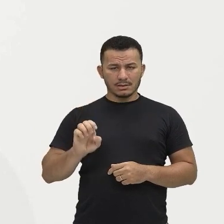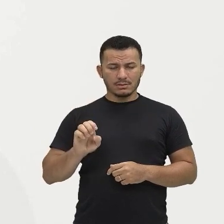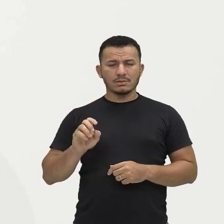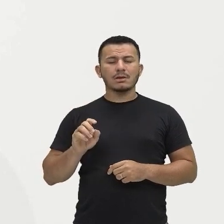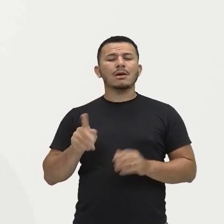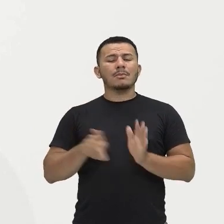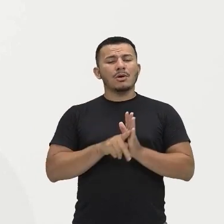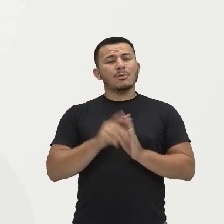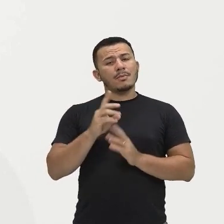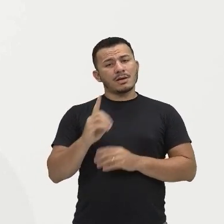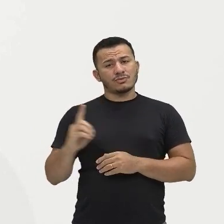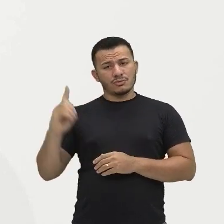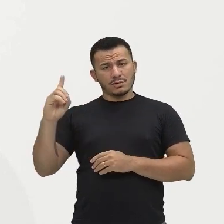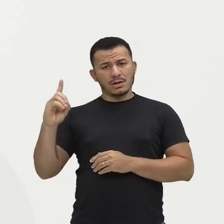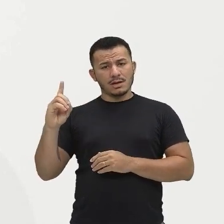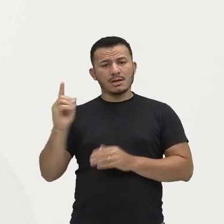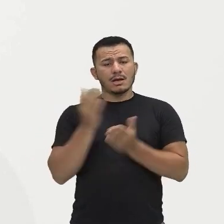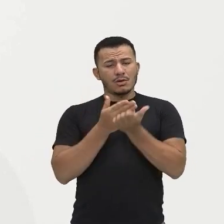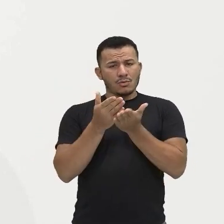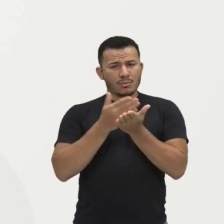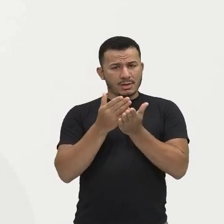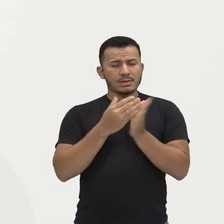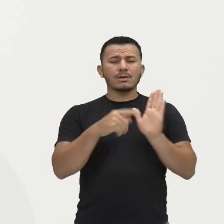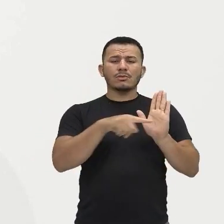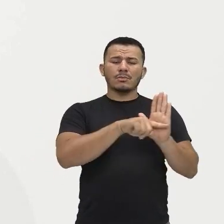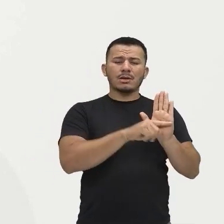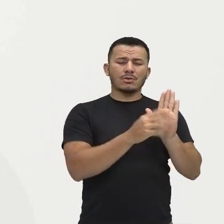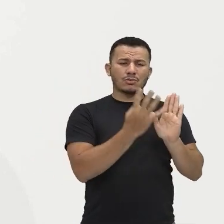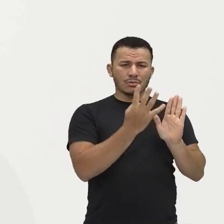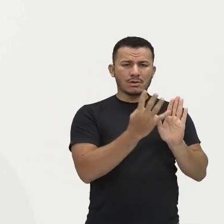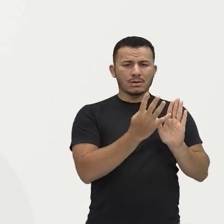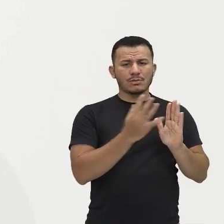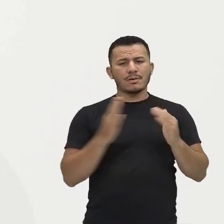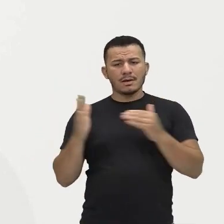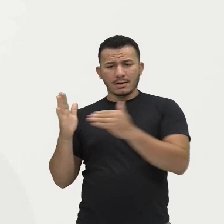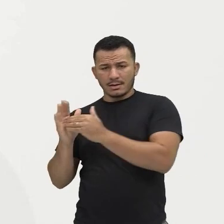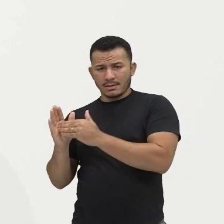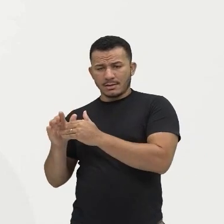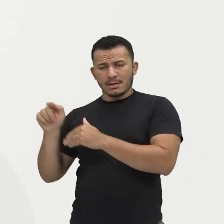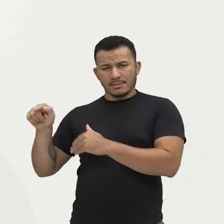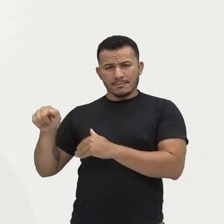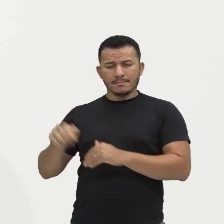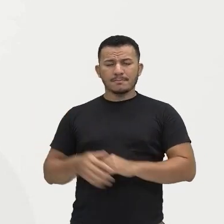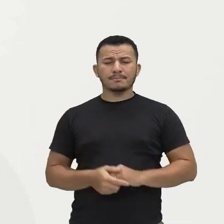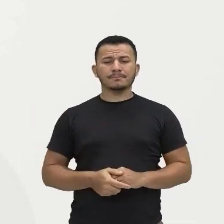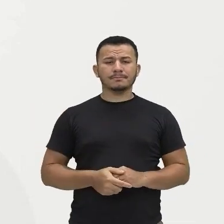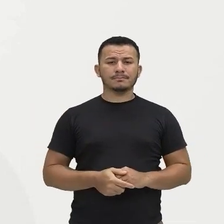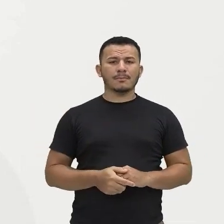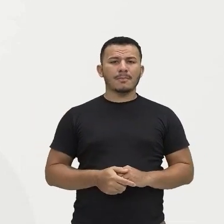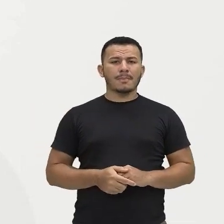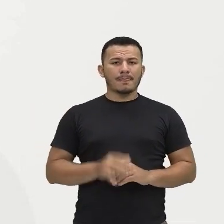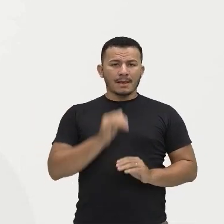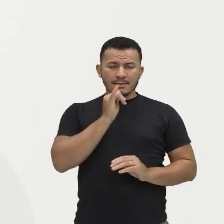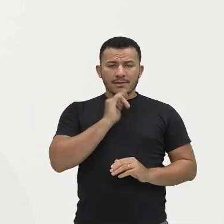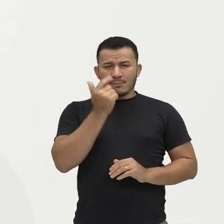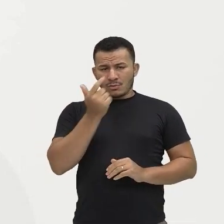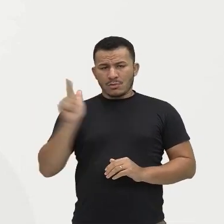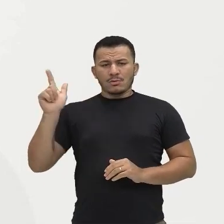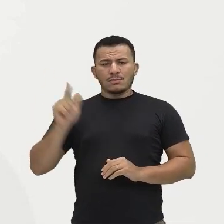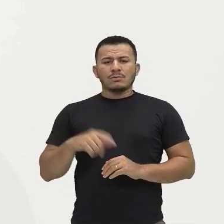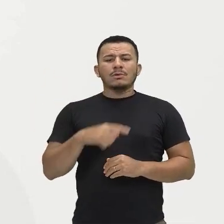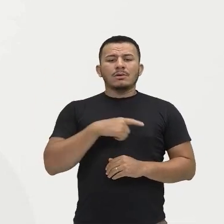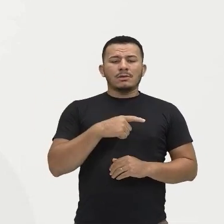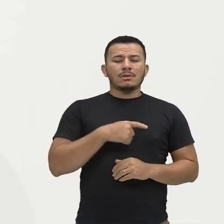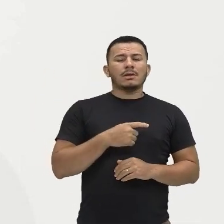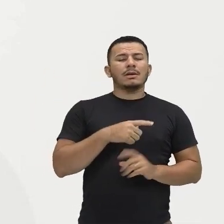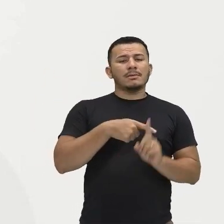só que partindo do menos 4. Vamos ver um outro exemplo, olha só. Eu tenho mais